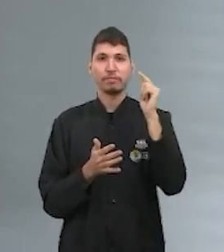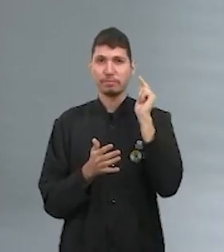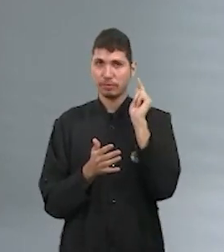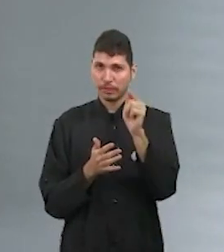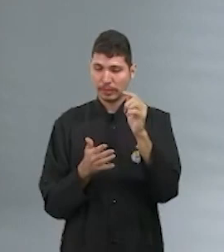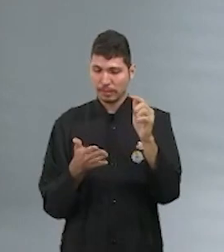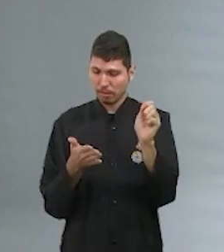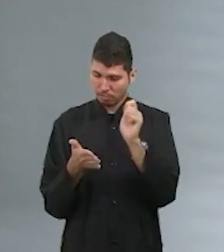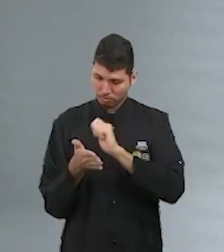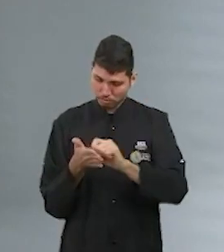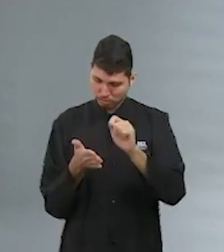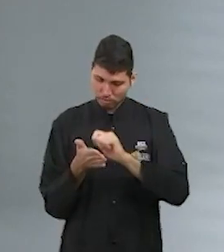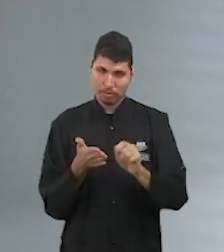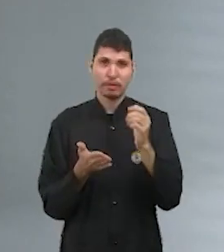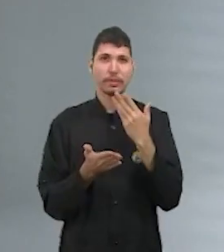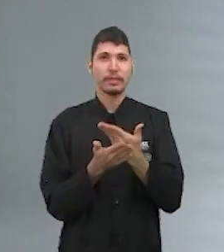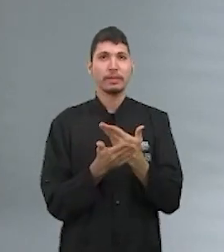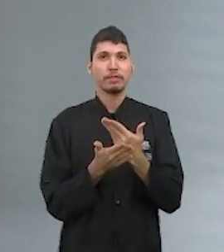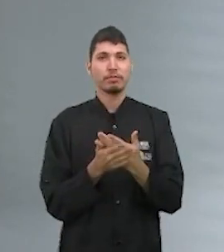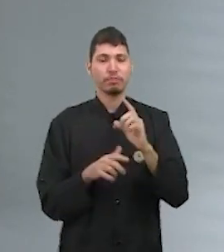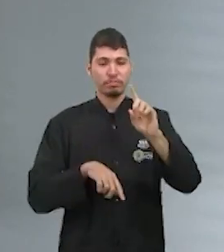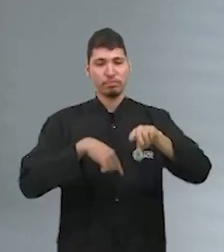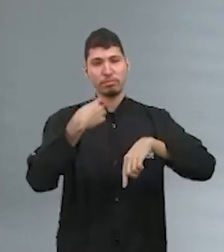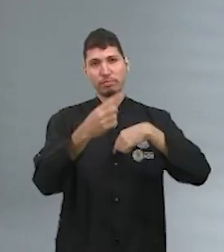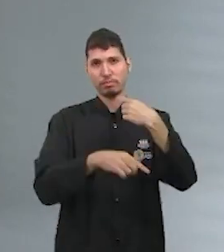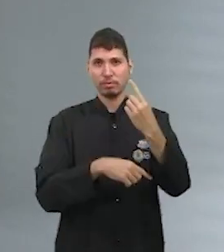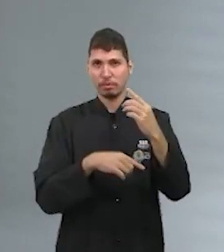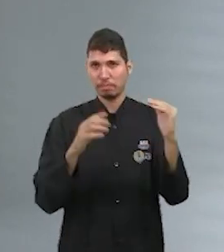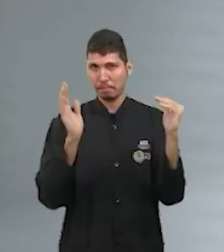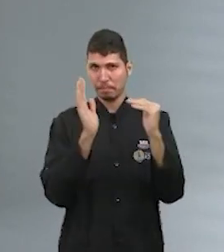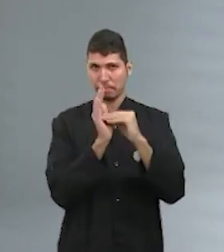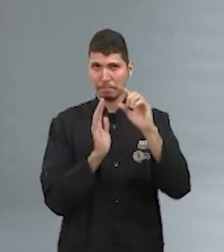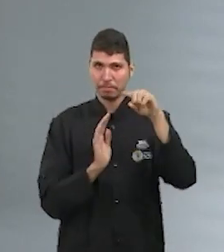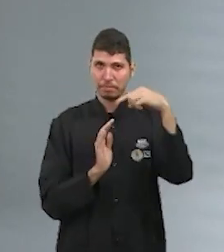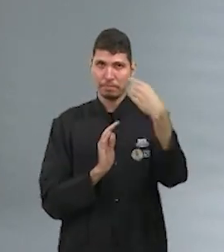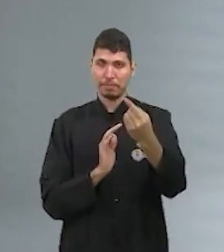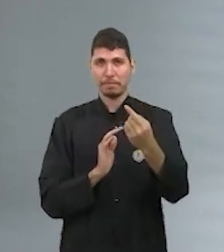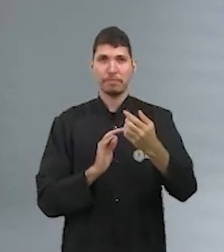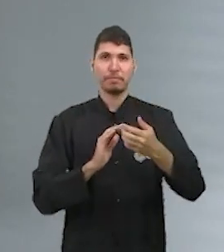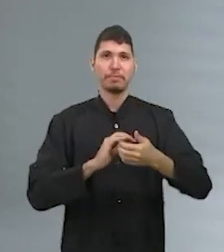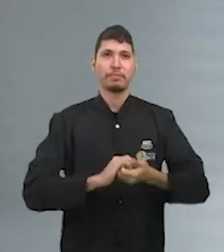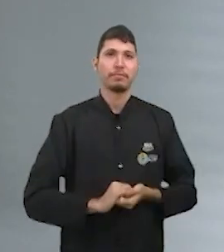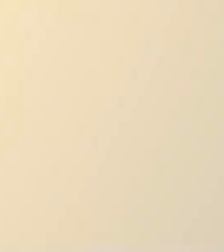né? Estudem, sucesso e é isso. Até a próxima!